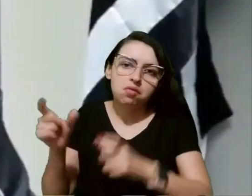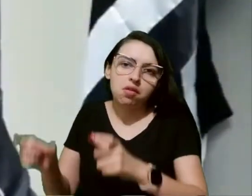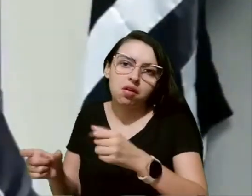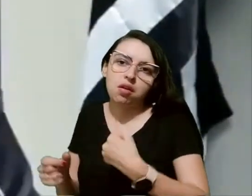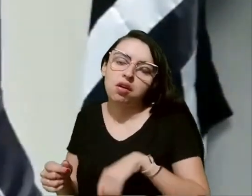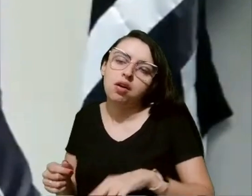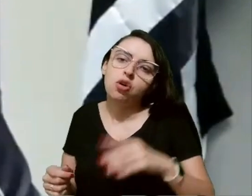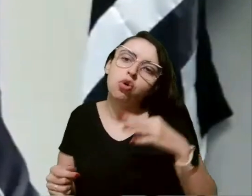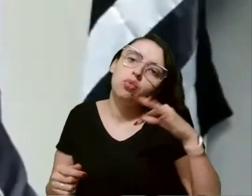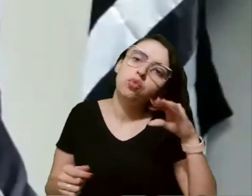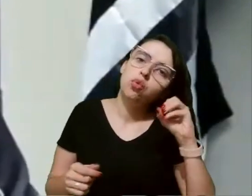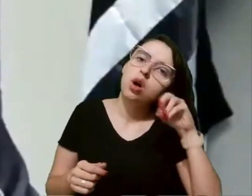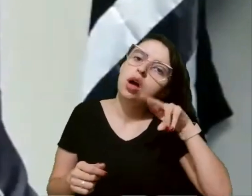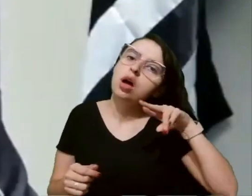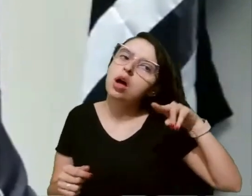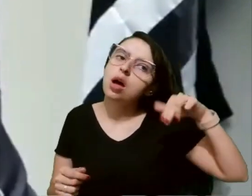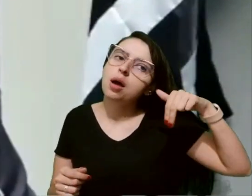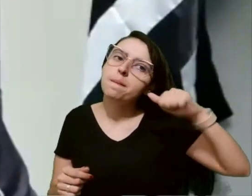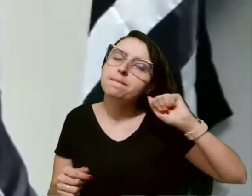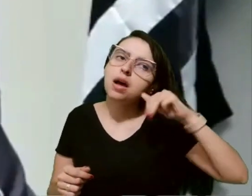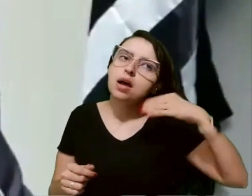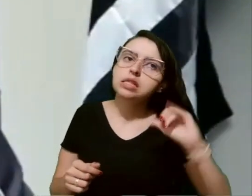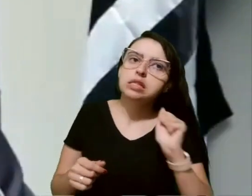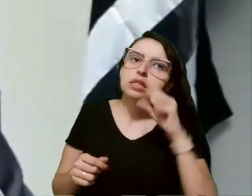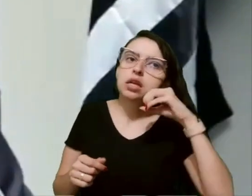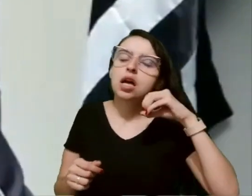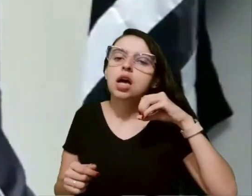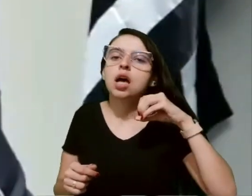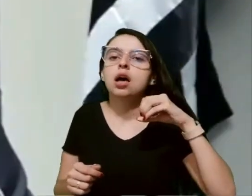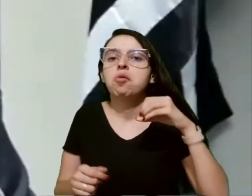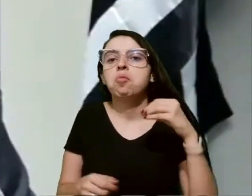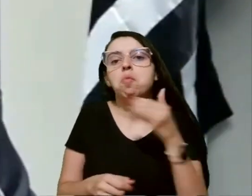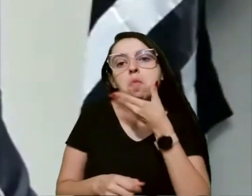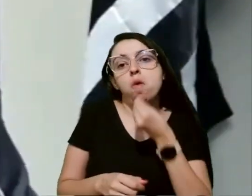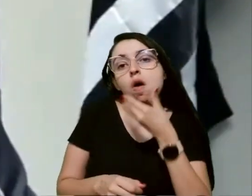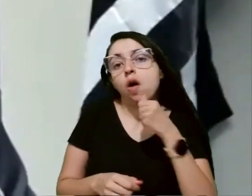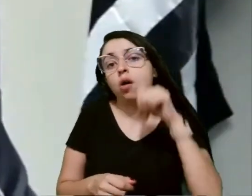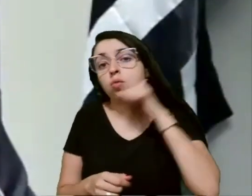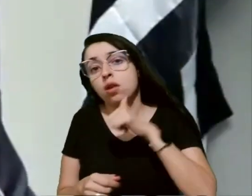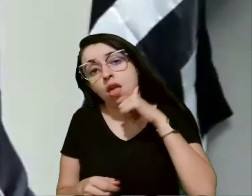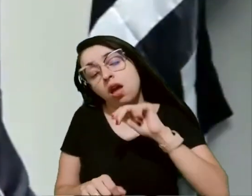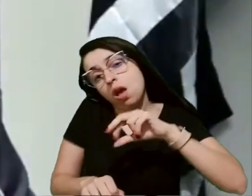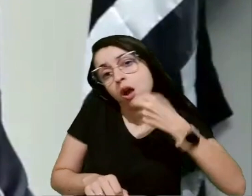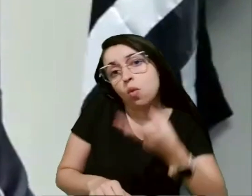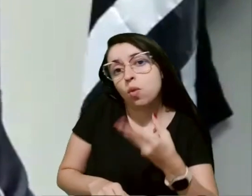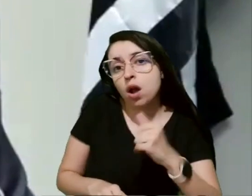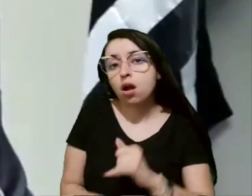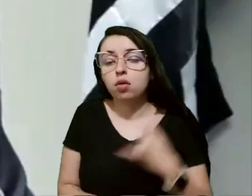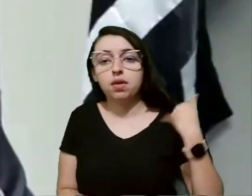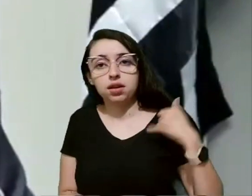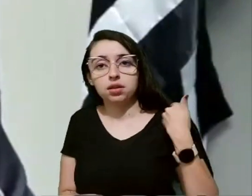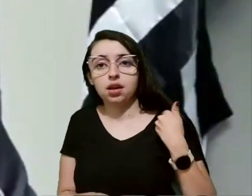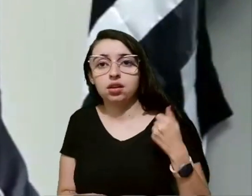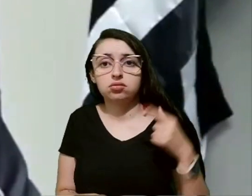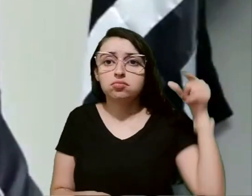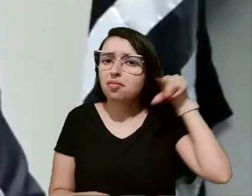formação, gênero, idade, não consegui detectar nada que explicasse essa